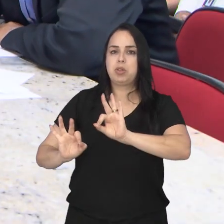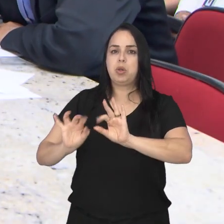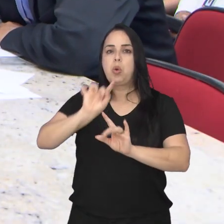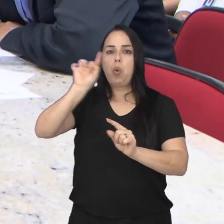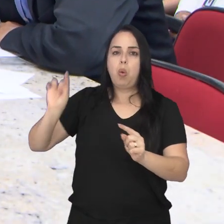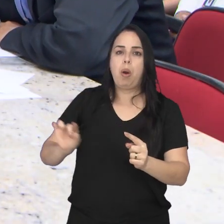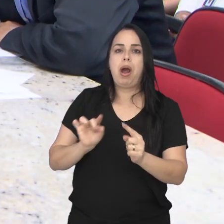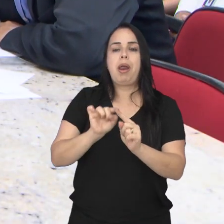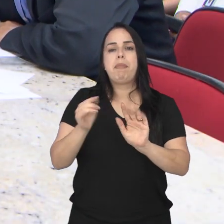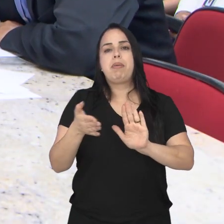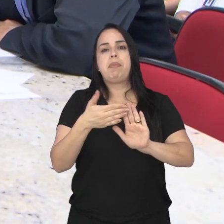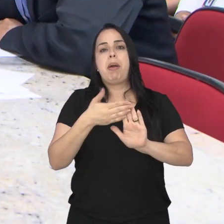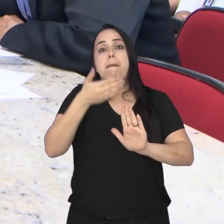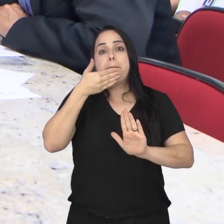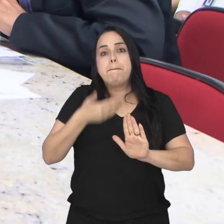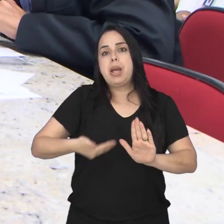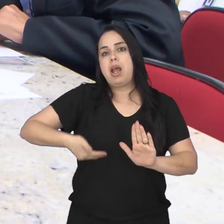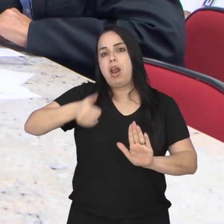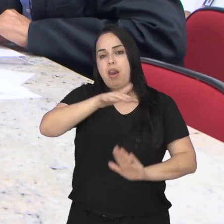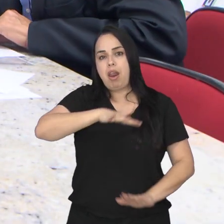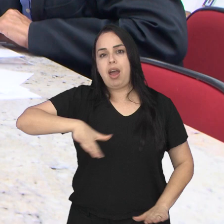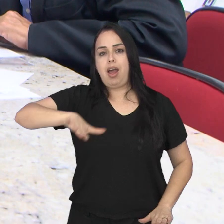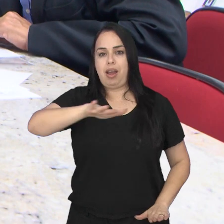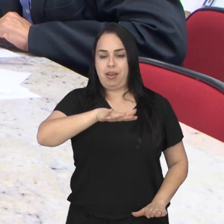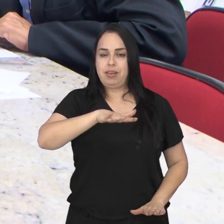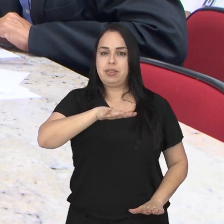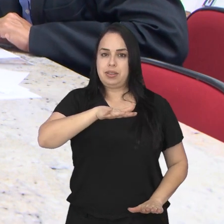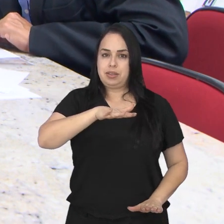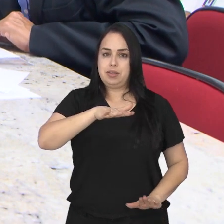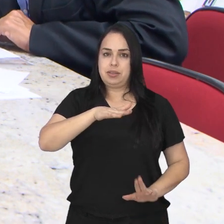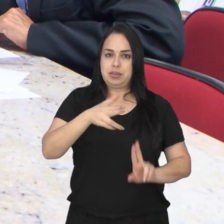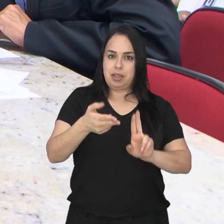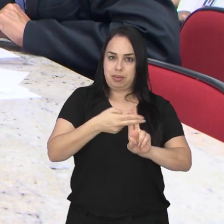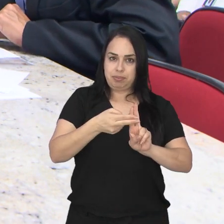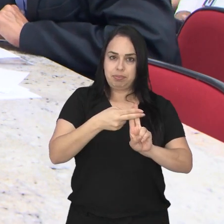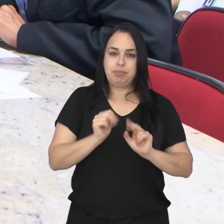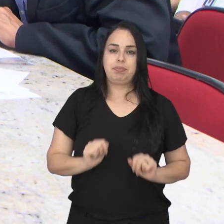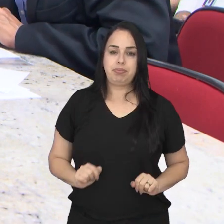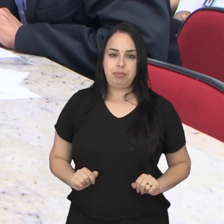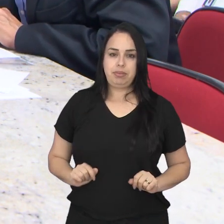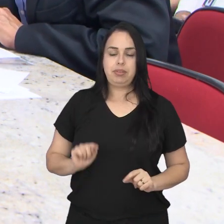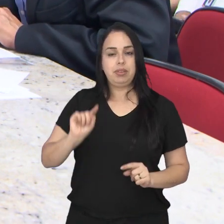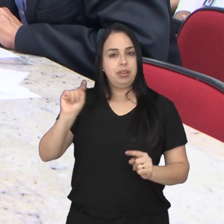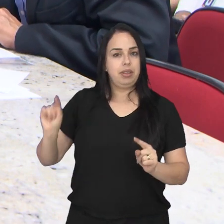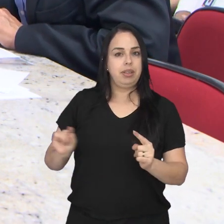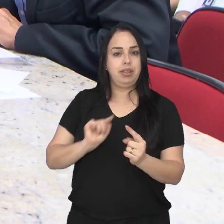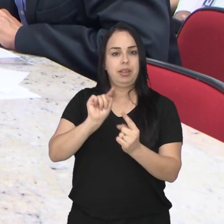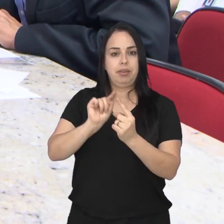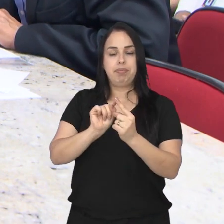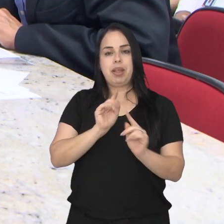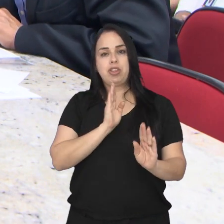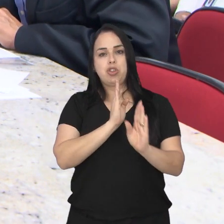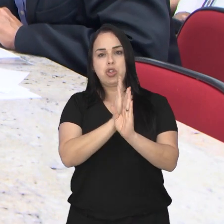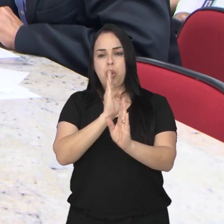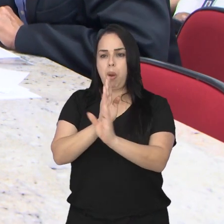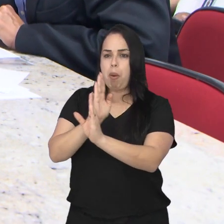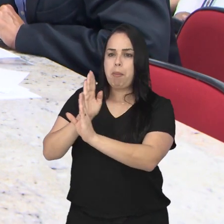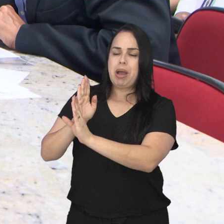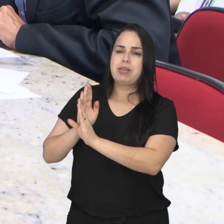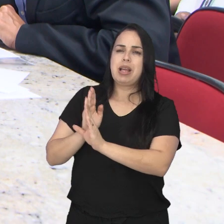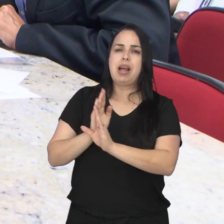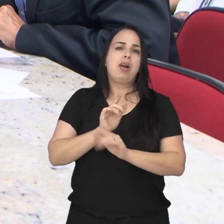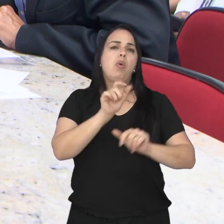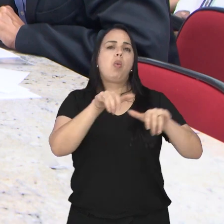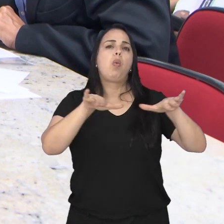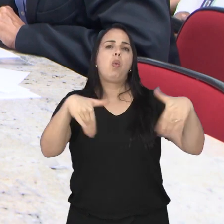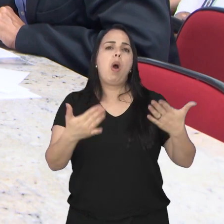com objetivo de propor melhorias para os serviços oferecidos na rede pública a meta é identificar